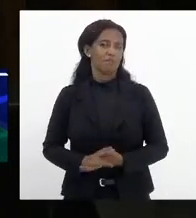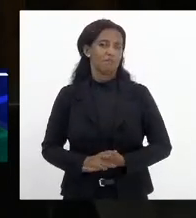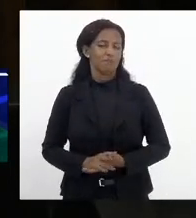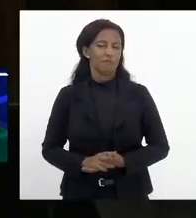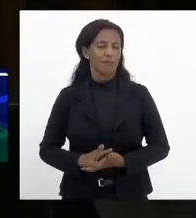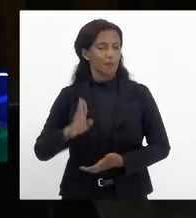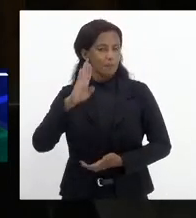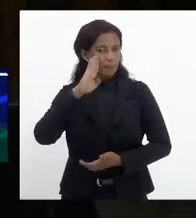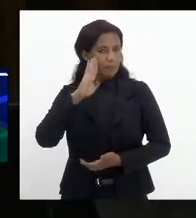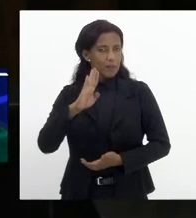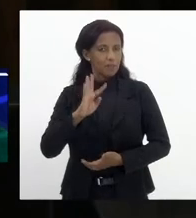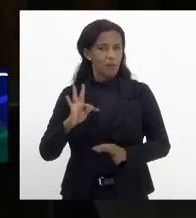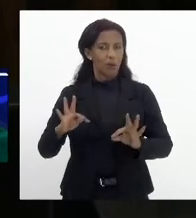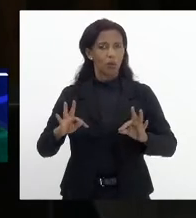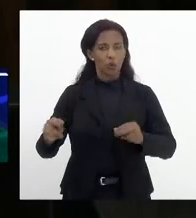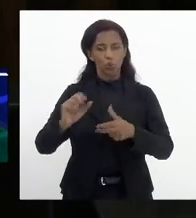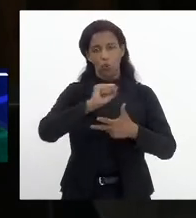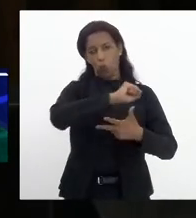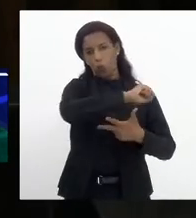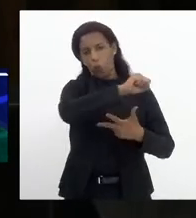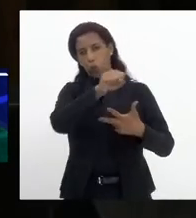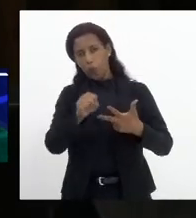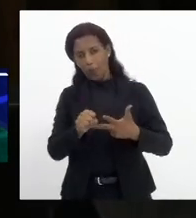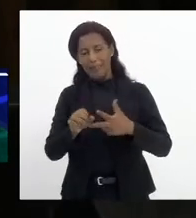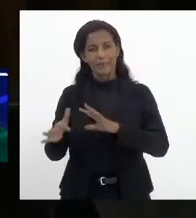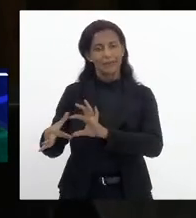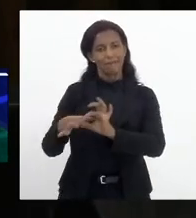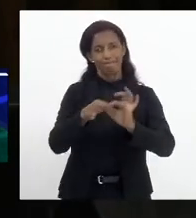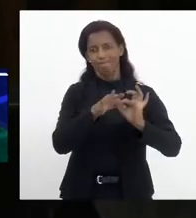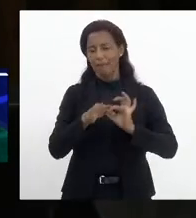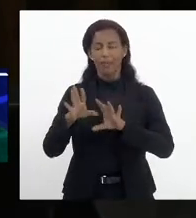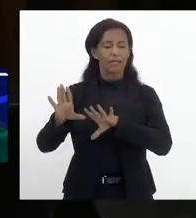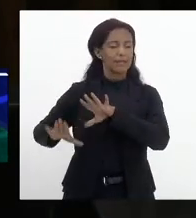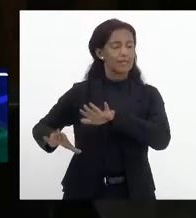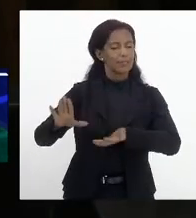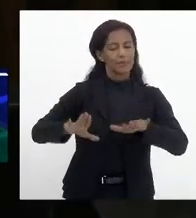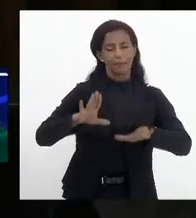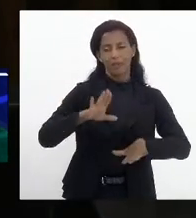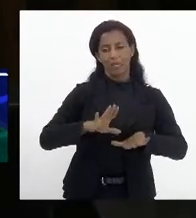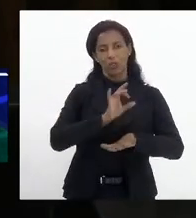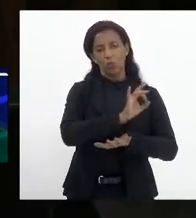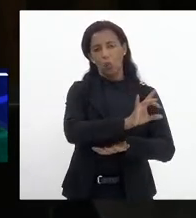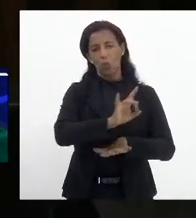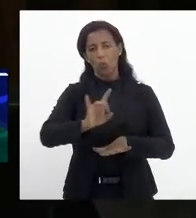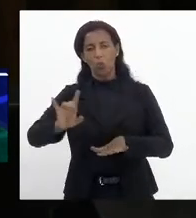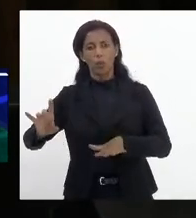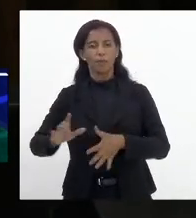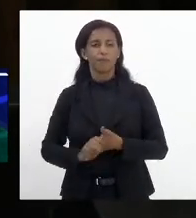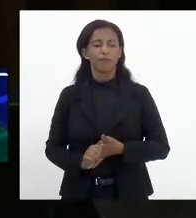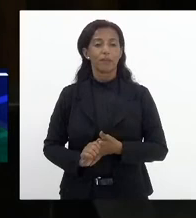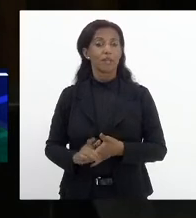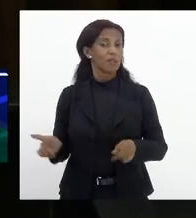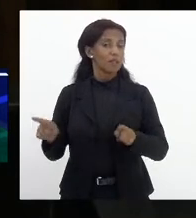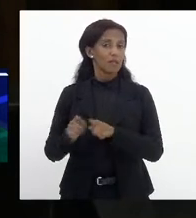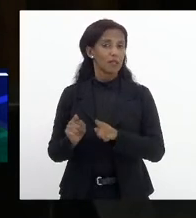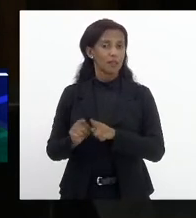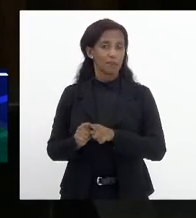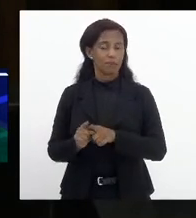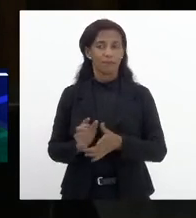fundamental que os poderes sejam harmônicos, independentes entre si e que,